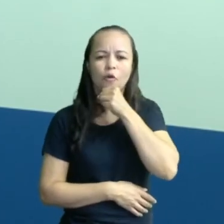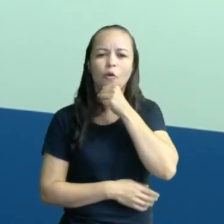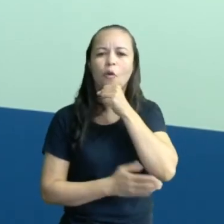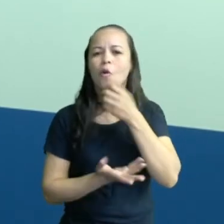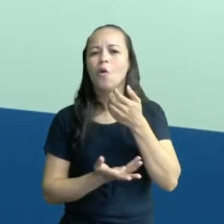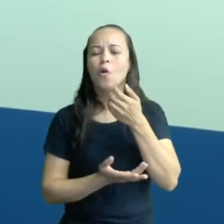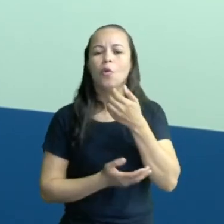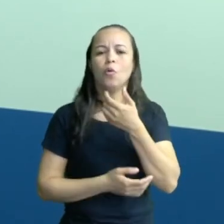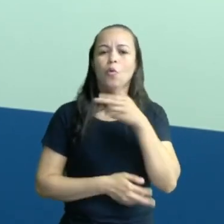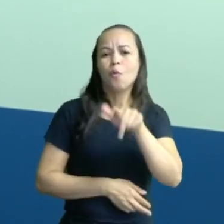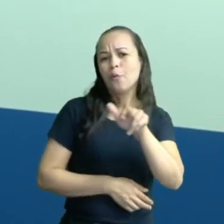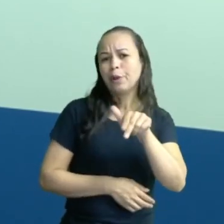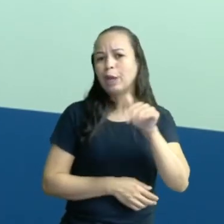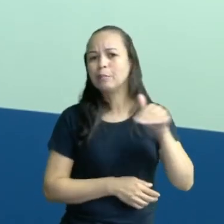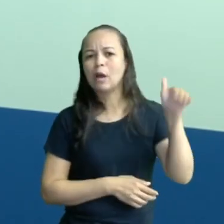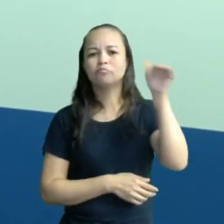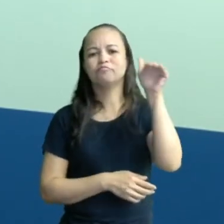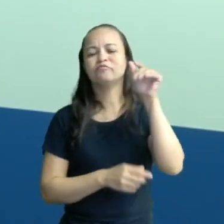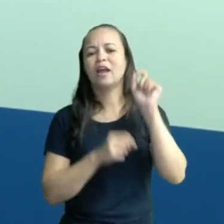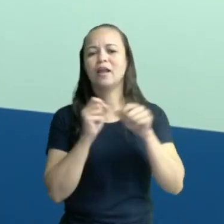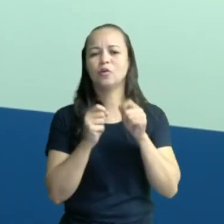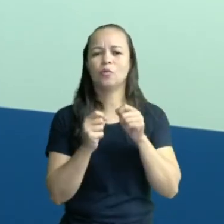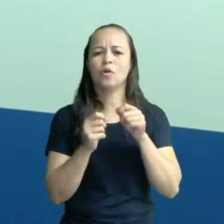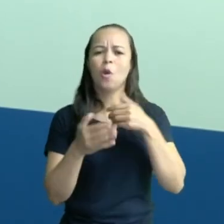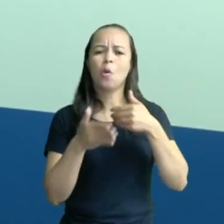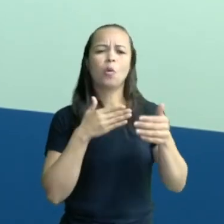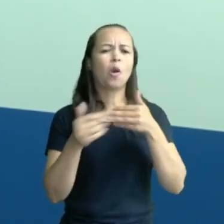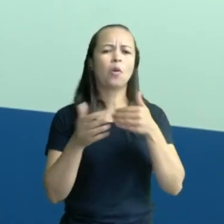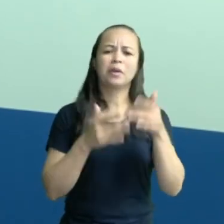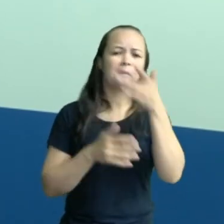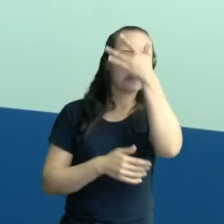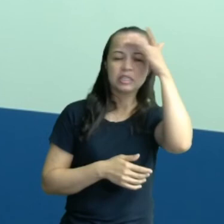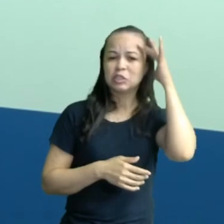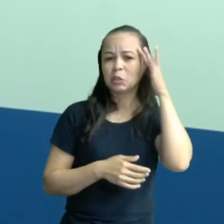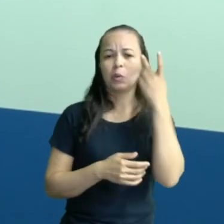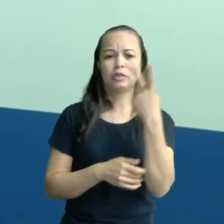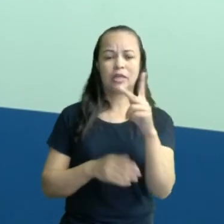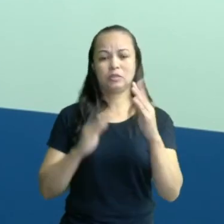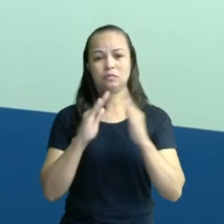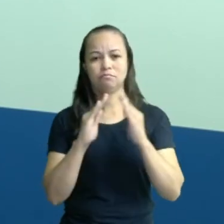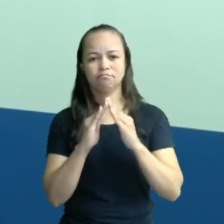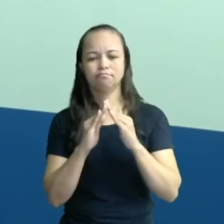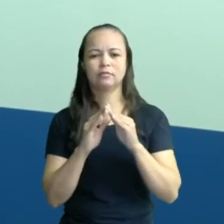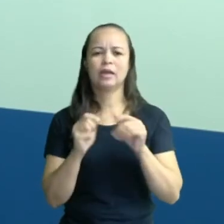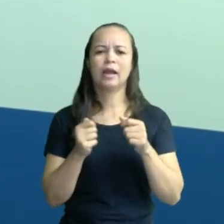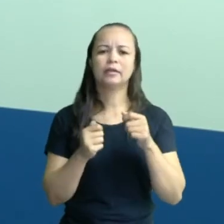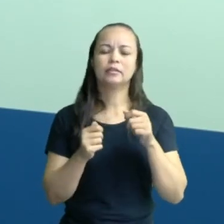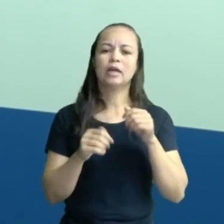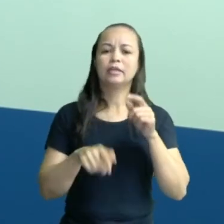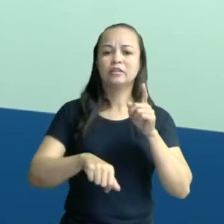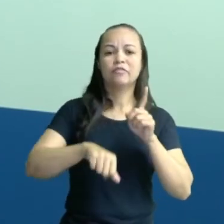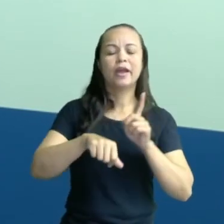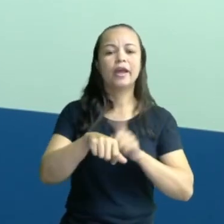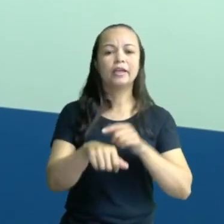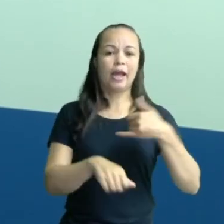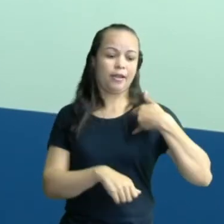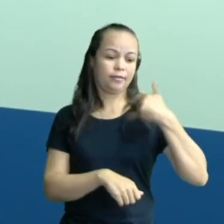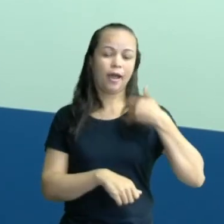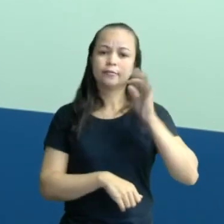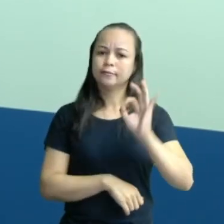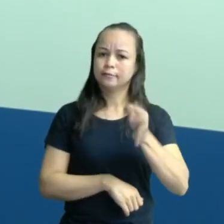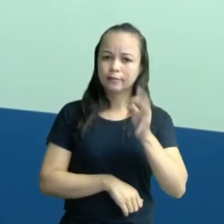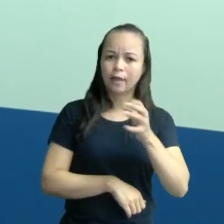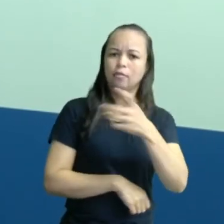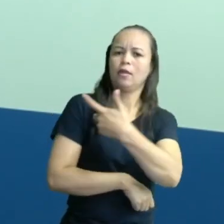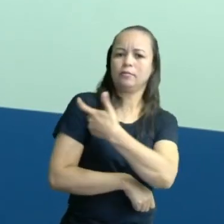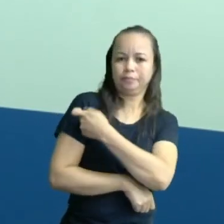o padrasto, quem quer que seja, gente. Todo mundo que tiver na idade da vacinação tem que se vacinar. Então, você